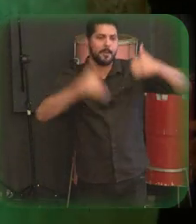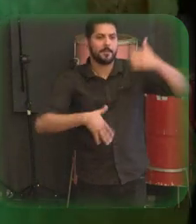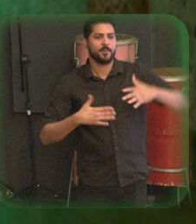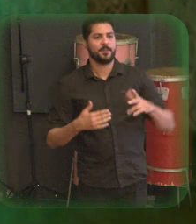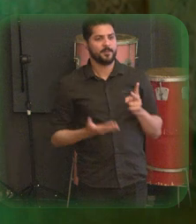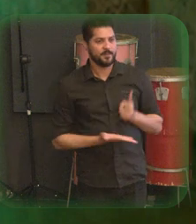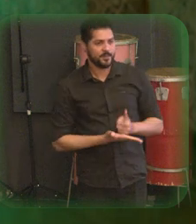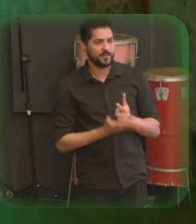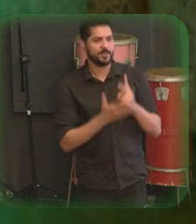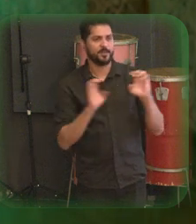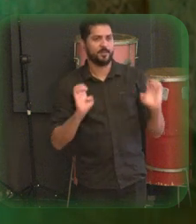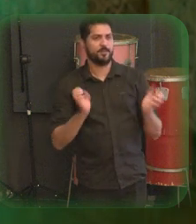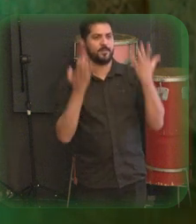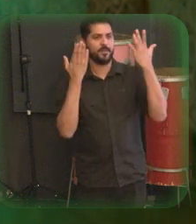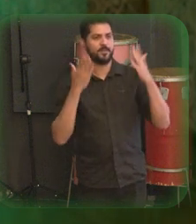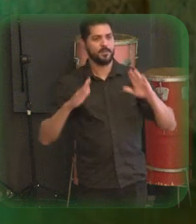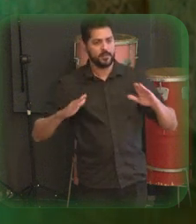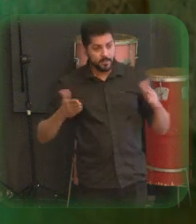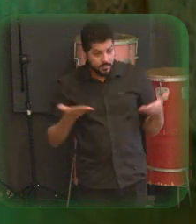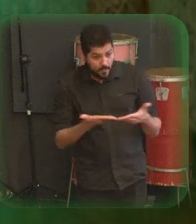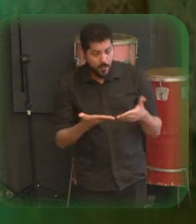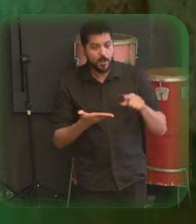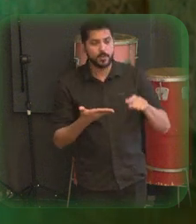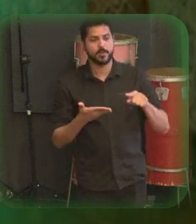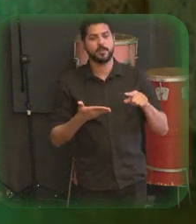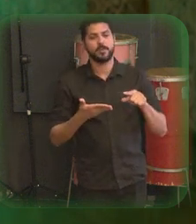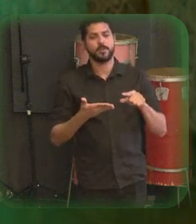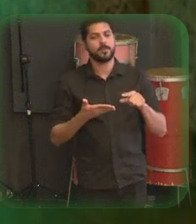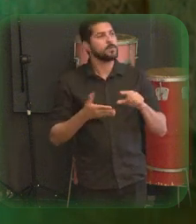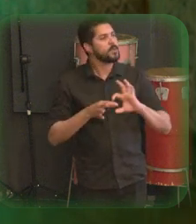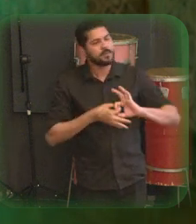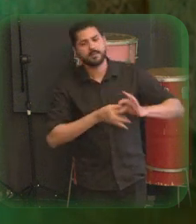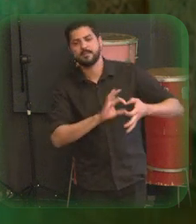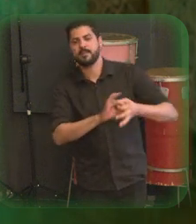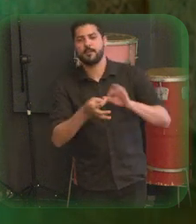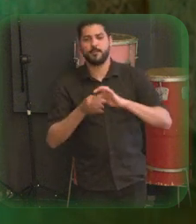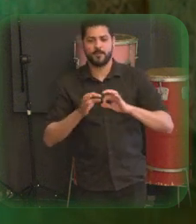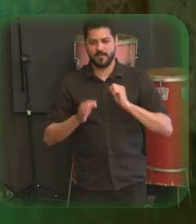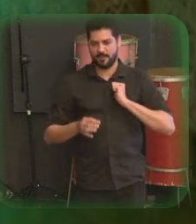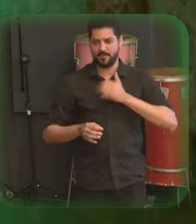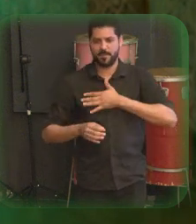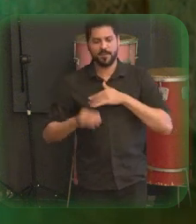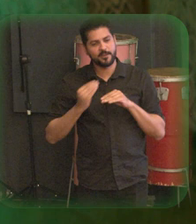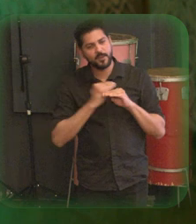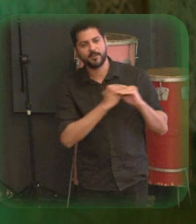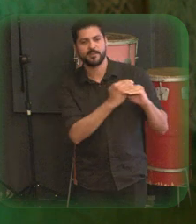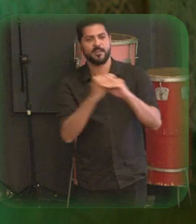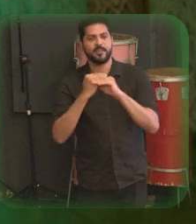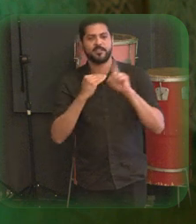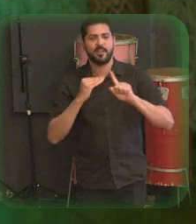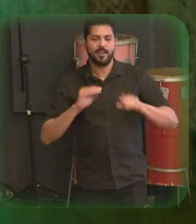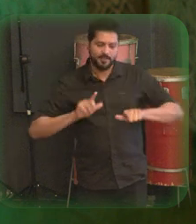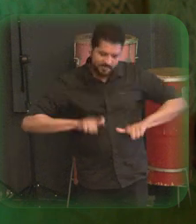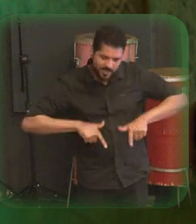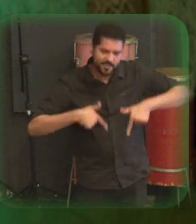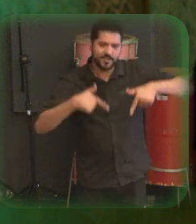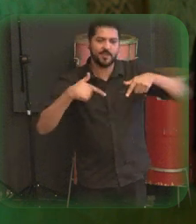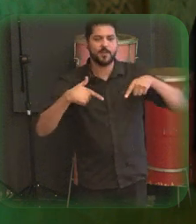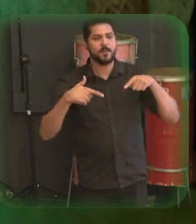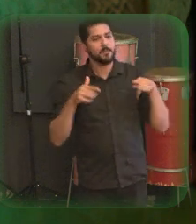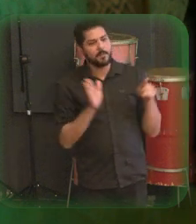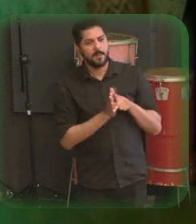evento, o Fórum Conexão IFPE Direitos Humanos e Igualdade é uma ação da nossa instituição